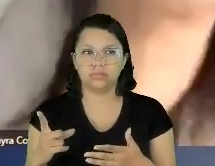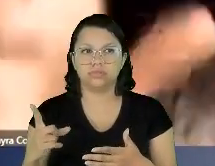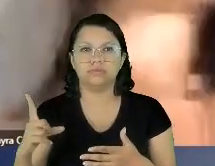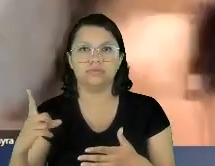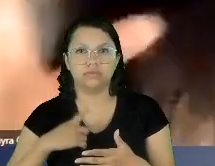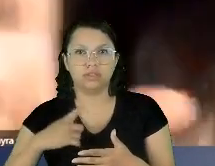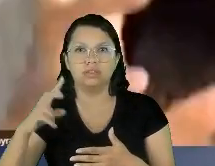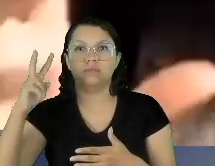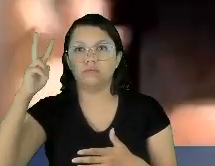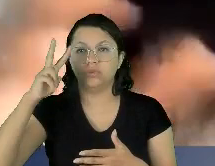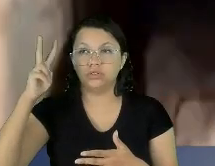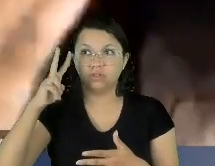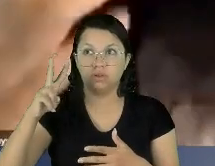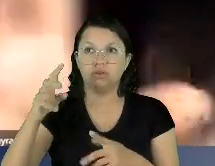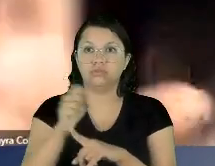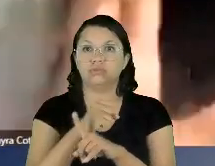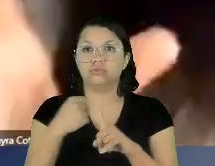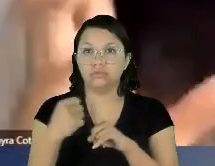certo